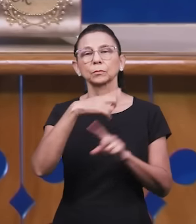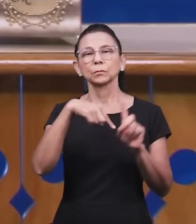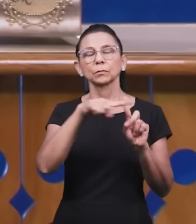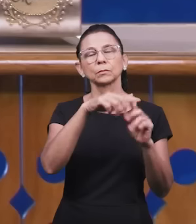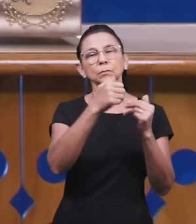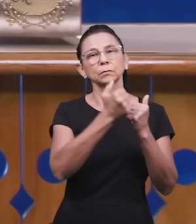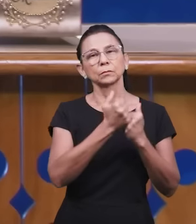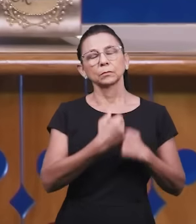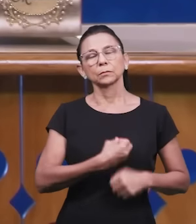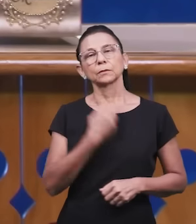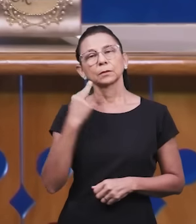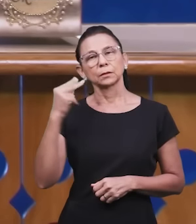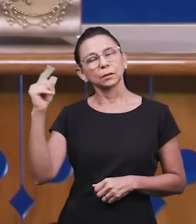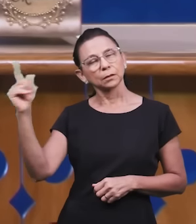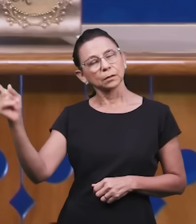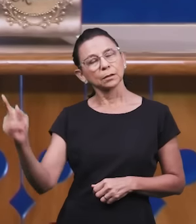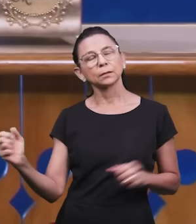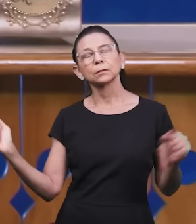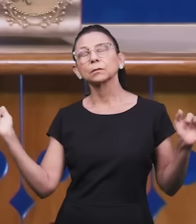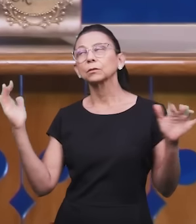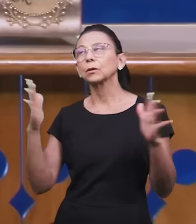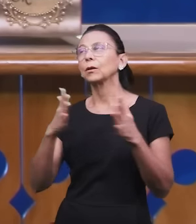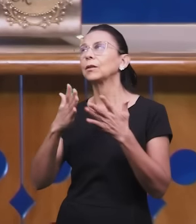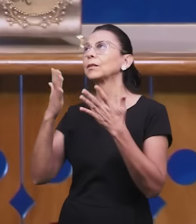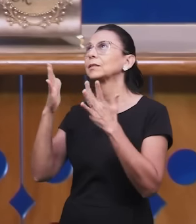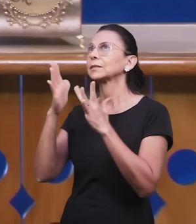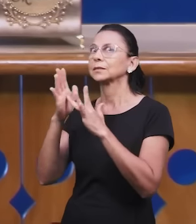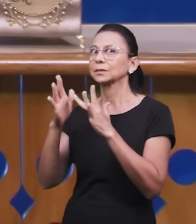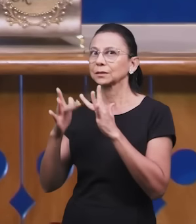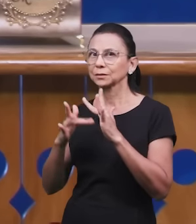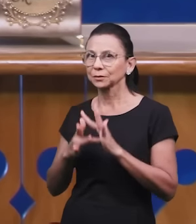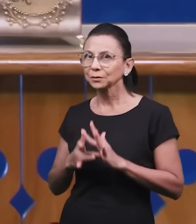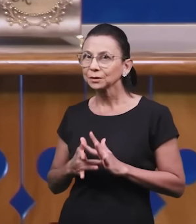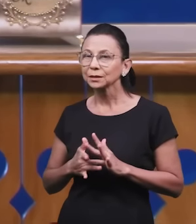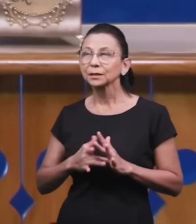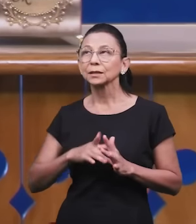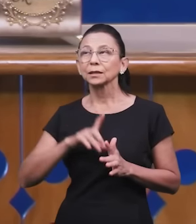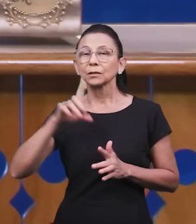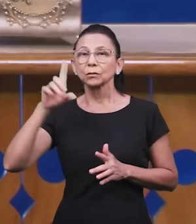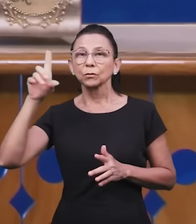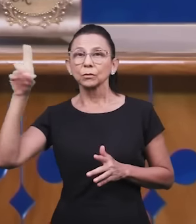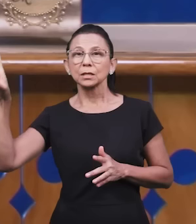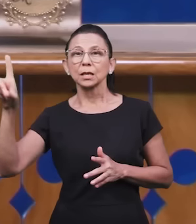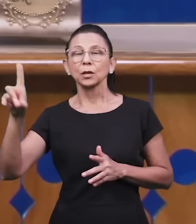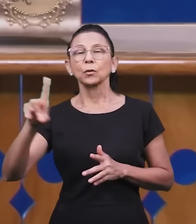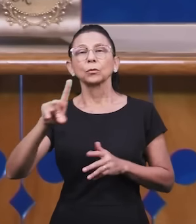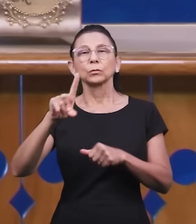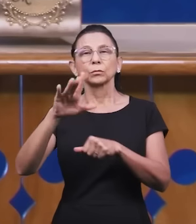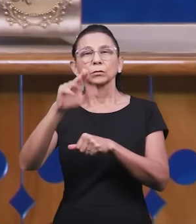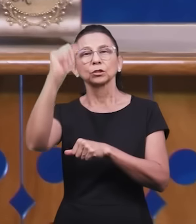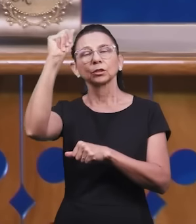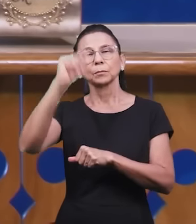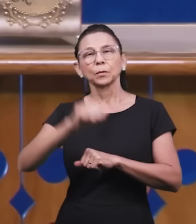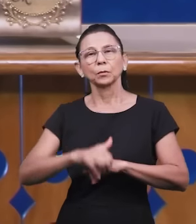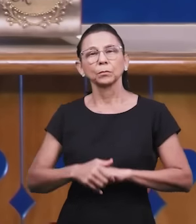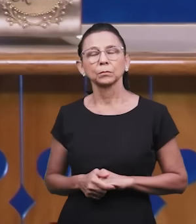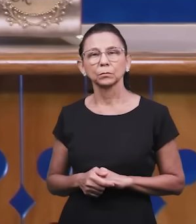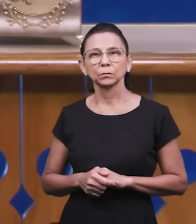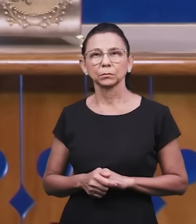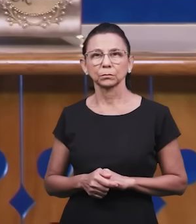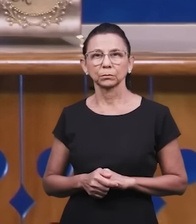e vida em abundância. E nós glorificamos ao Senhor por isso, porque o Senhor nos chamou, o Senhor nos colocou em